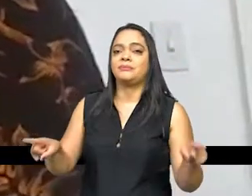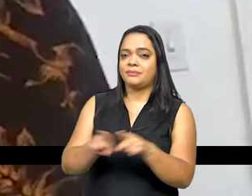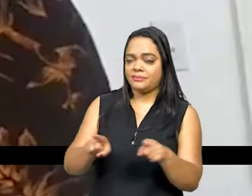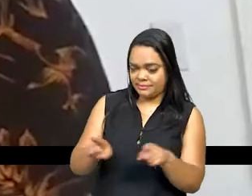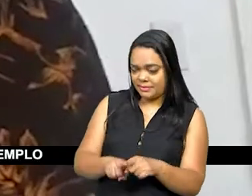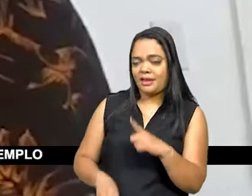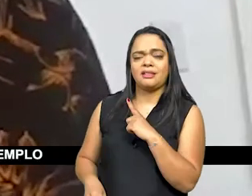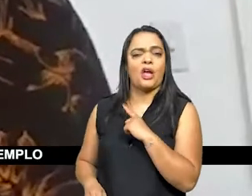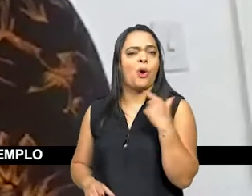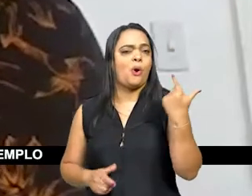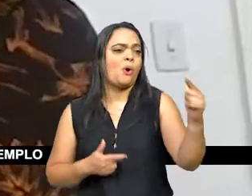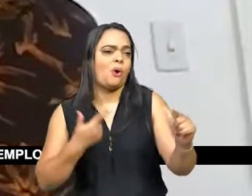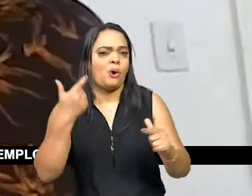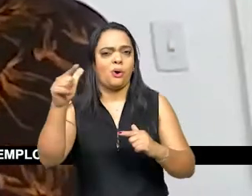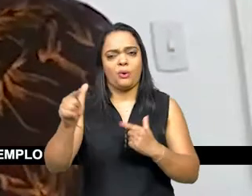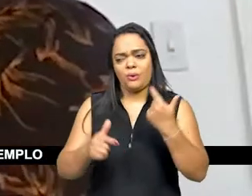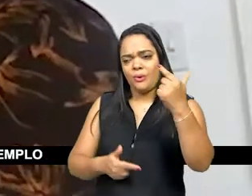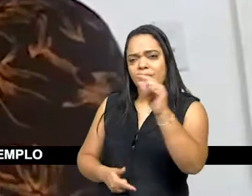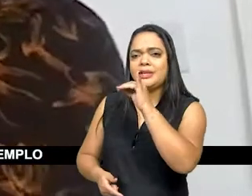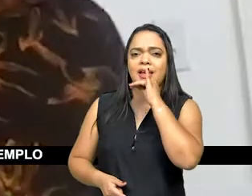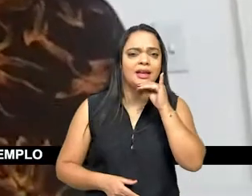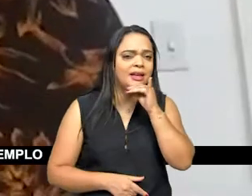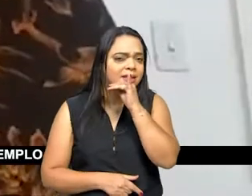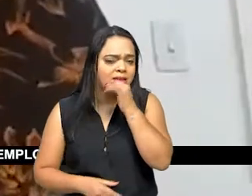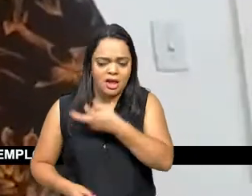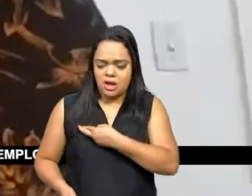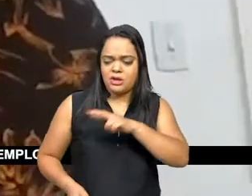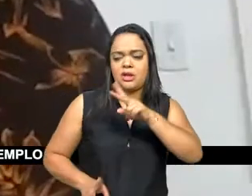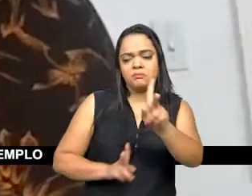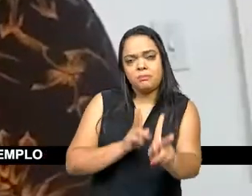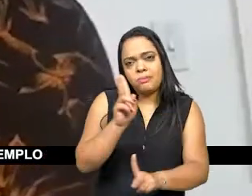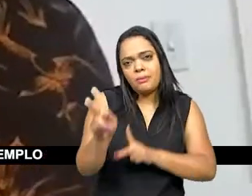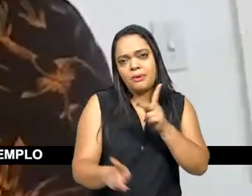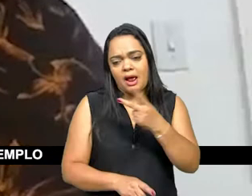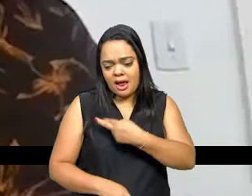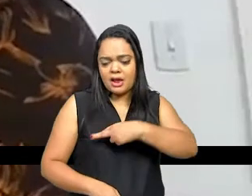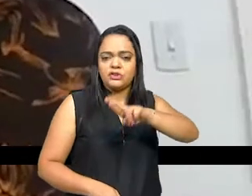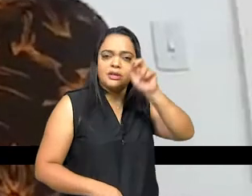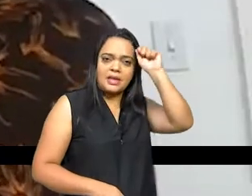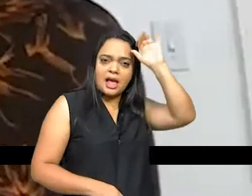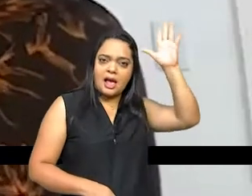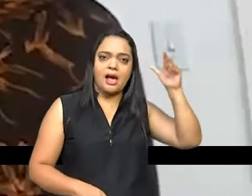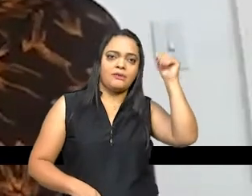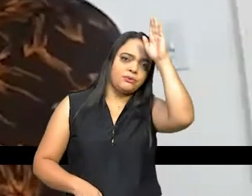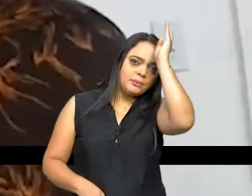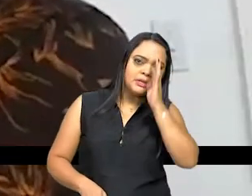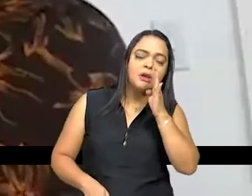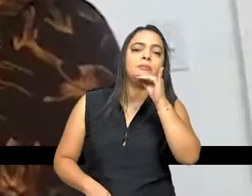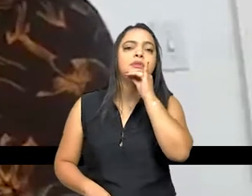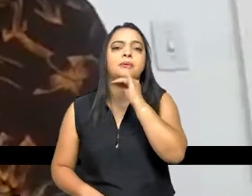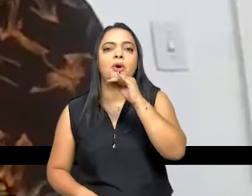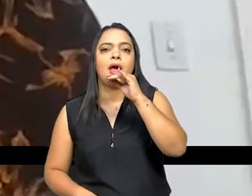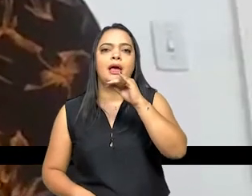uma série de outros exemplos de religiosidade popular em que as religiões afro-brasileiras estão presentes, por exemplo, o saber das benzedeiras.